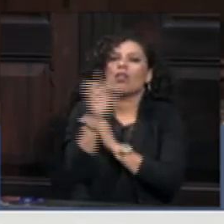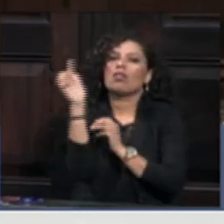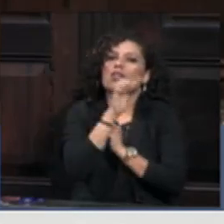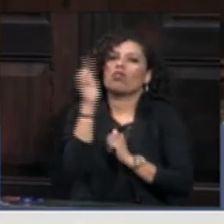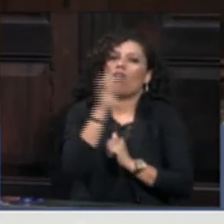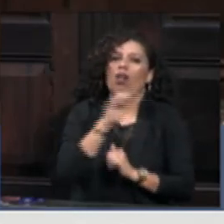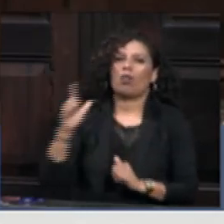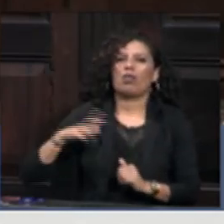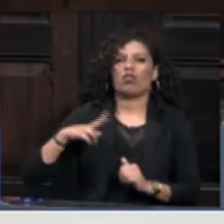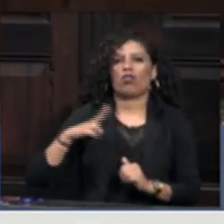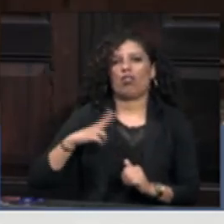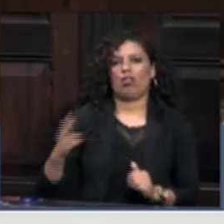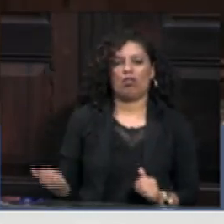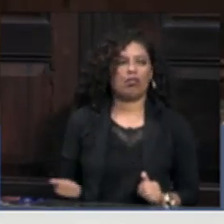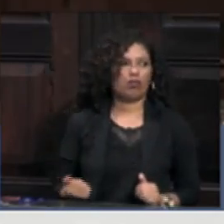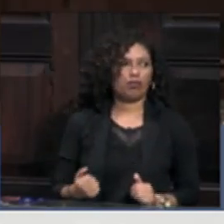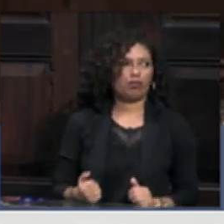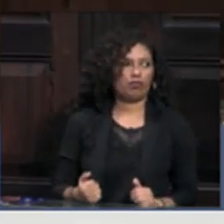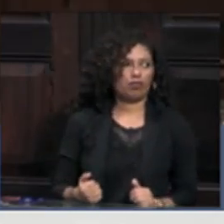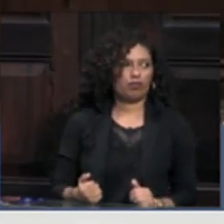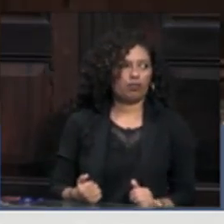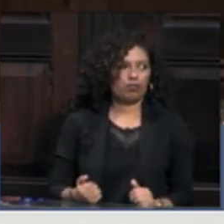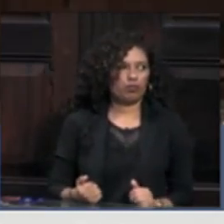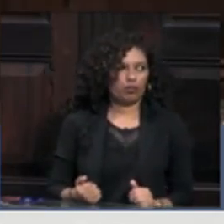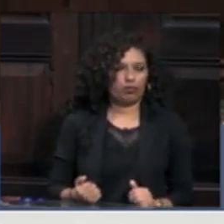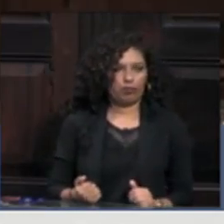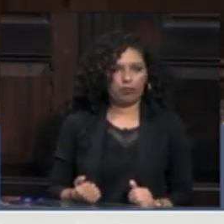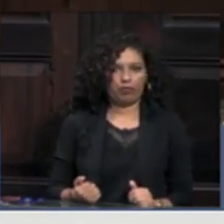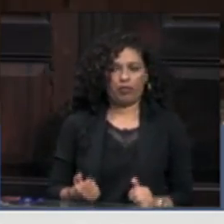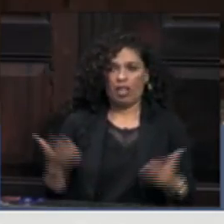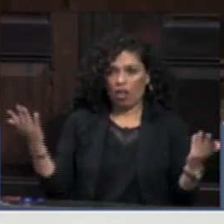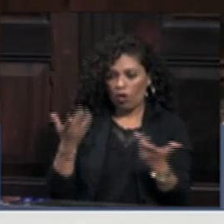da legislação que está sendo agora contestada.